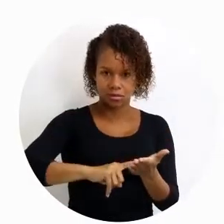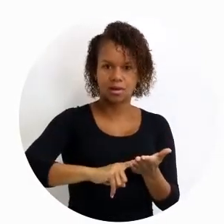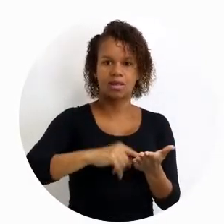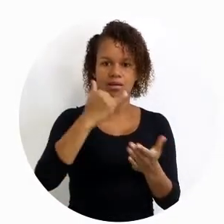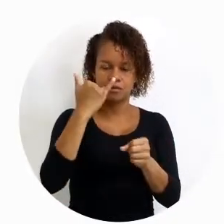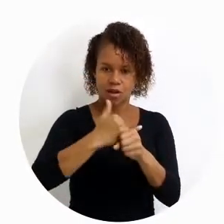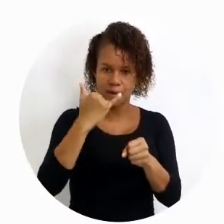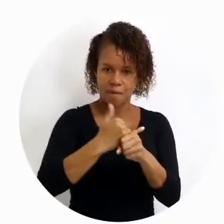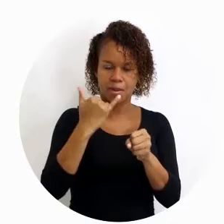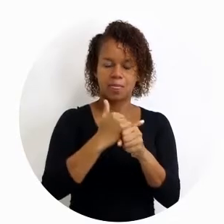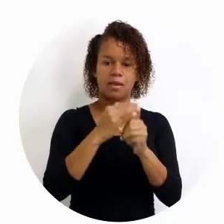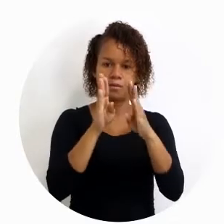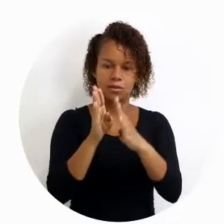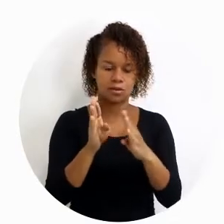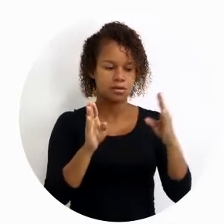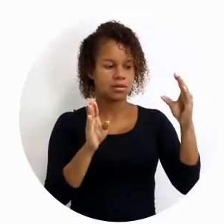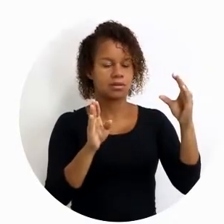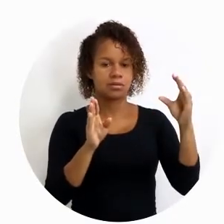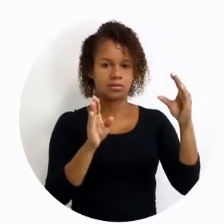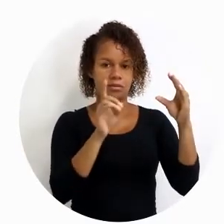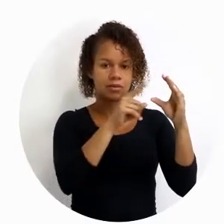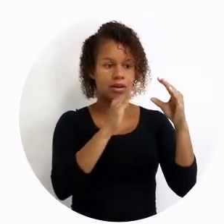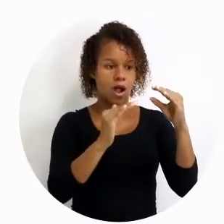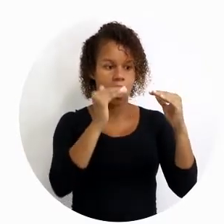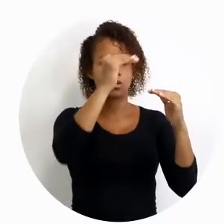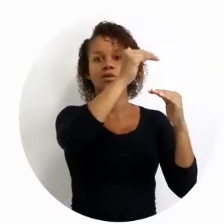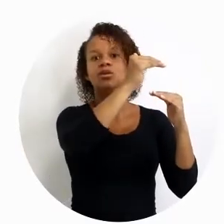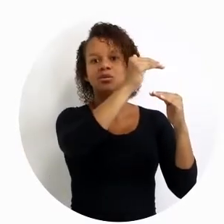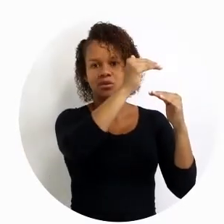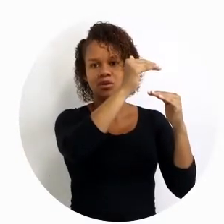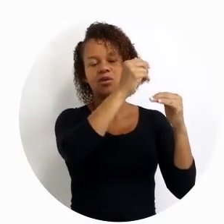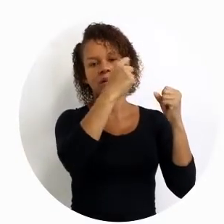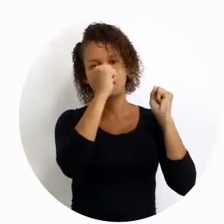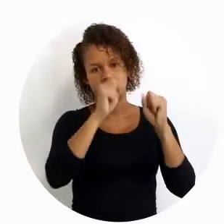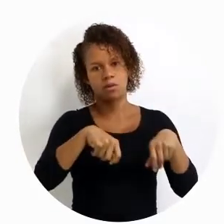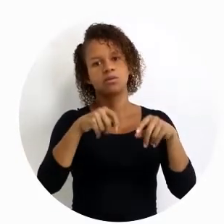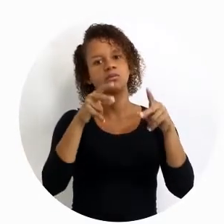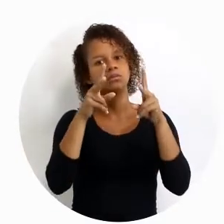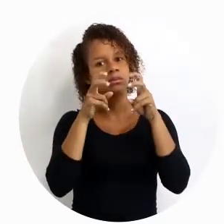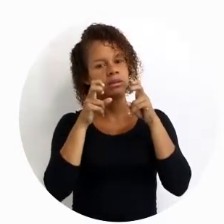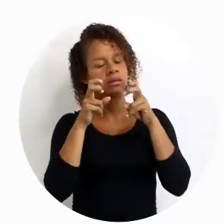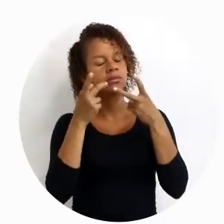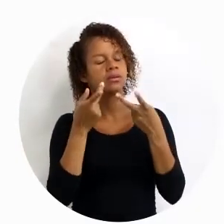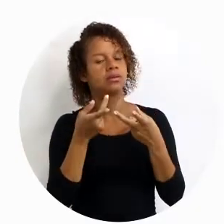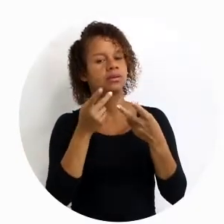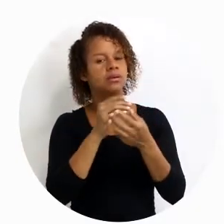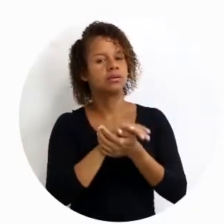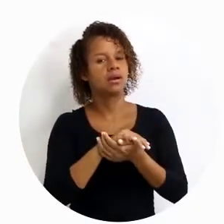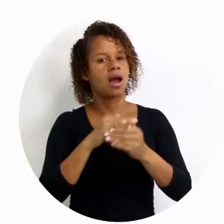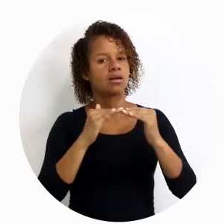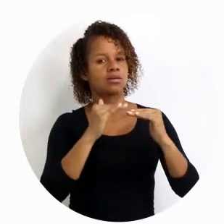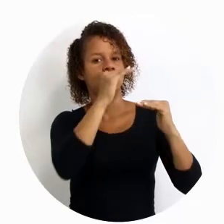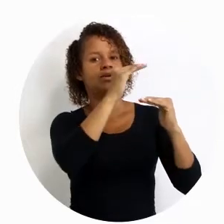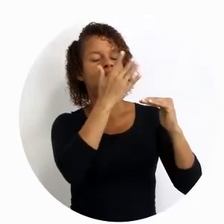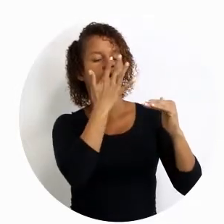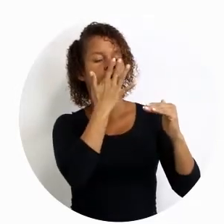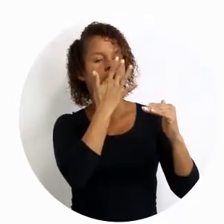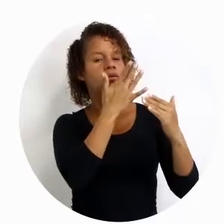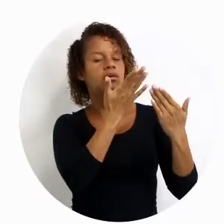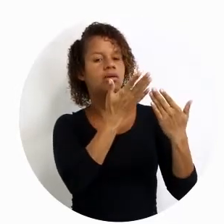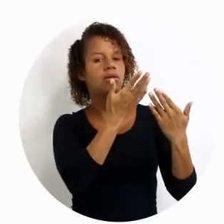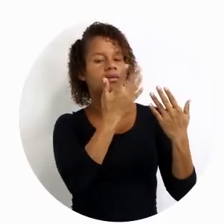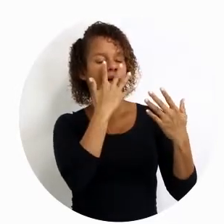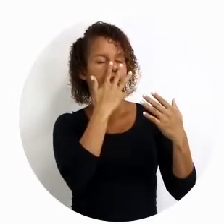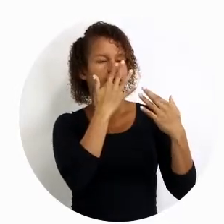ferramenta, vou posicionar a ferramenta sobre a superfície e eu posso perceber que a superfície, a